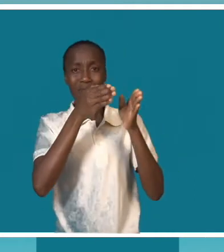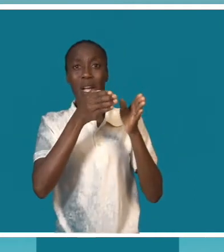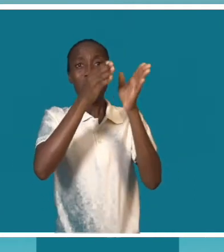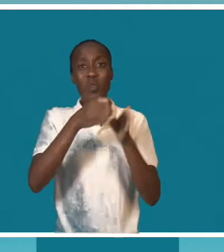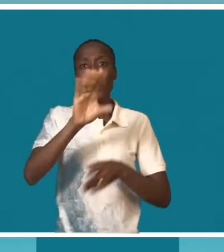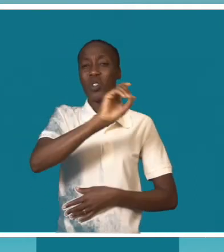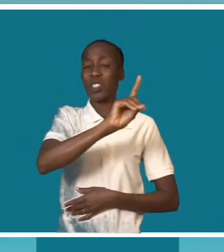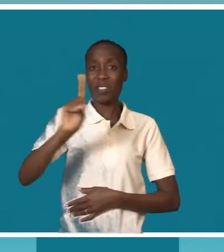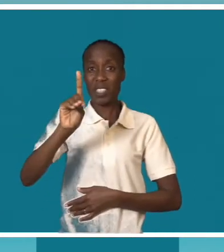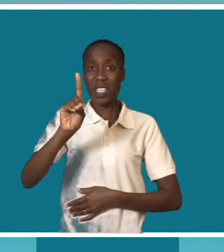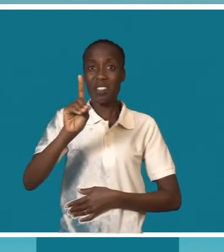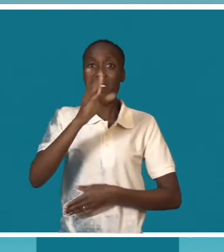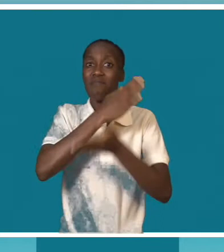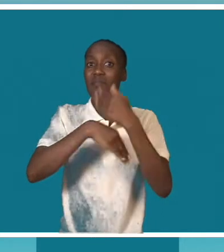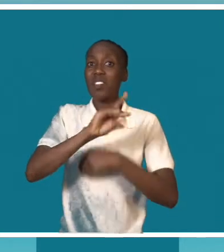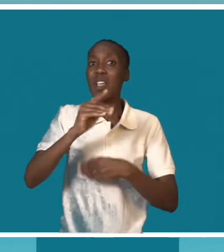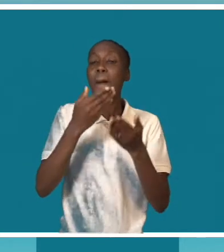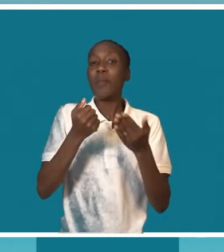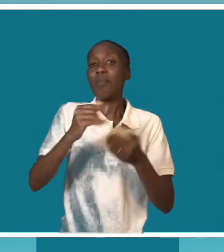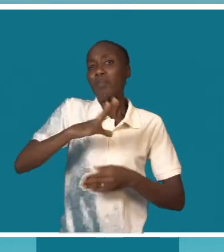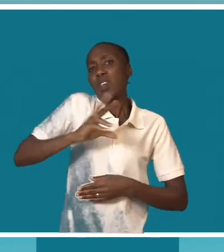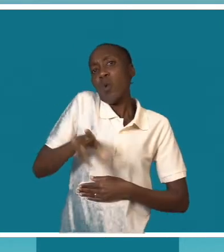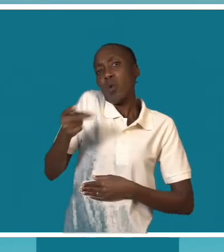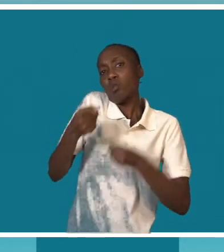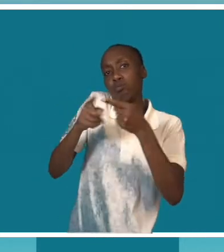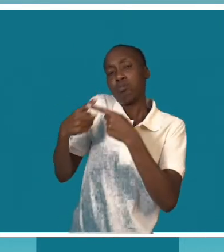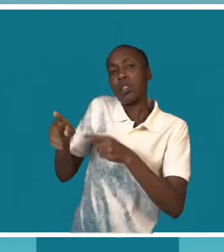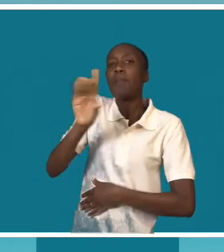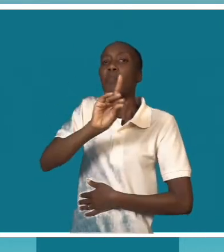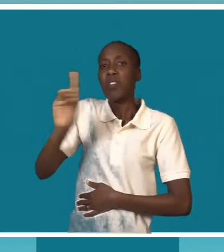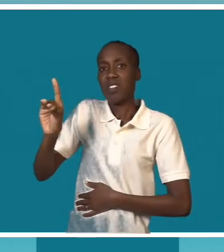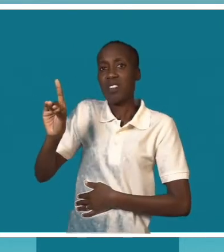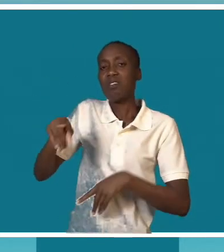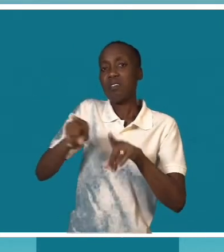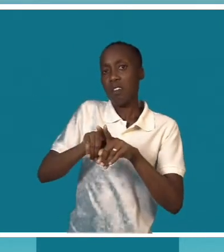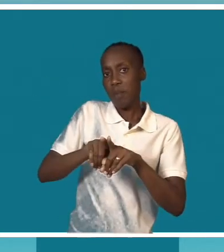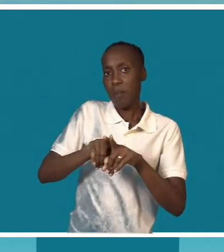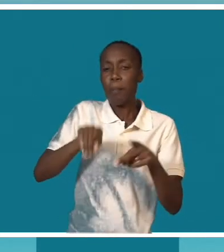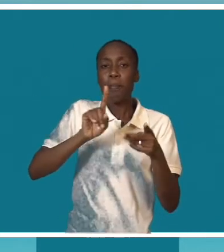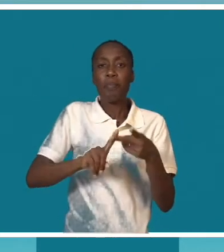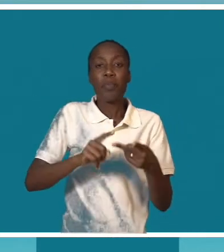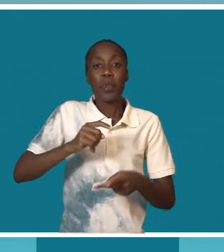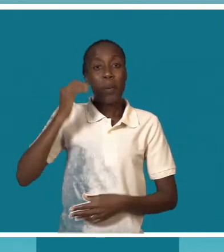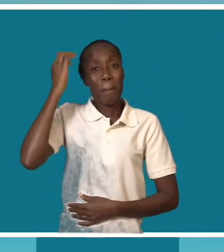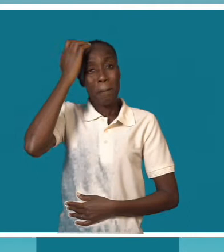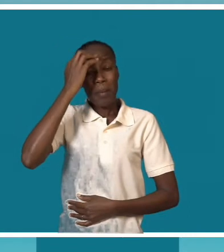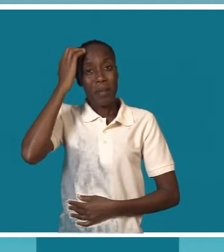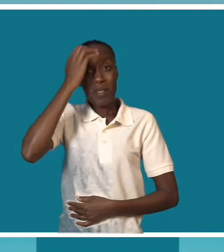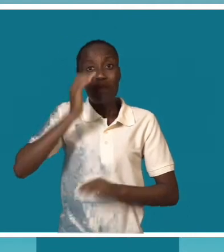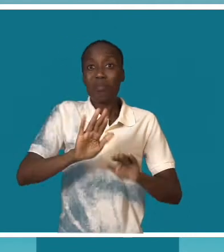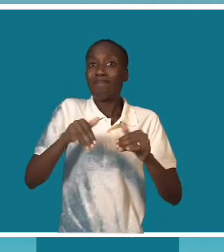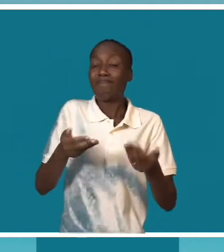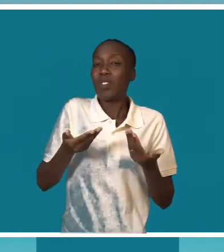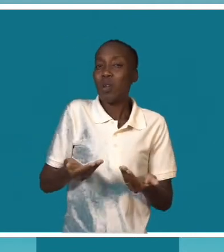em pessoas com deficiência física, enquanto existem pessoas com outros tipos de deficiência. Então, pensamos que